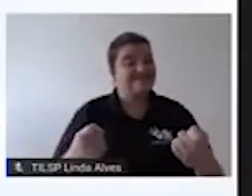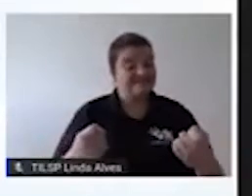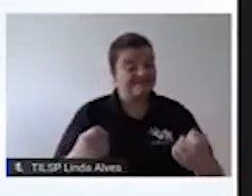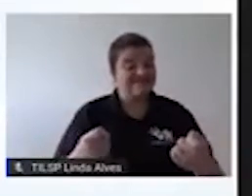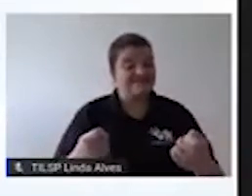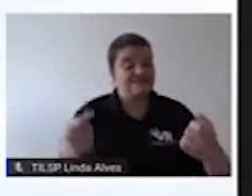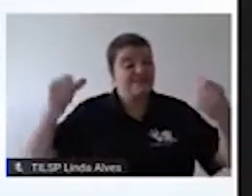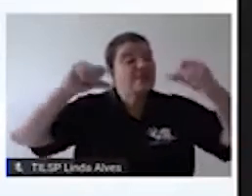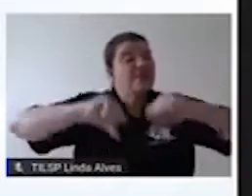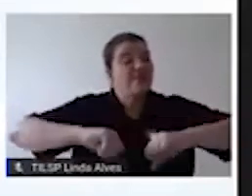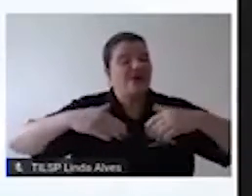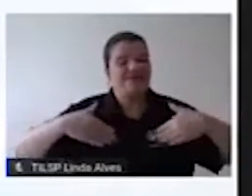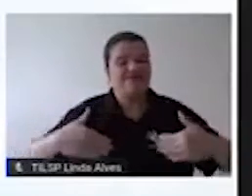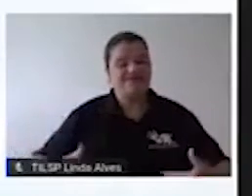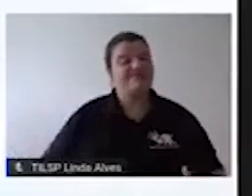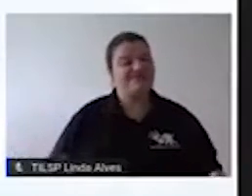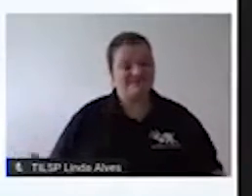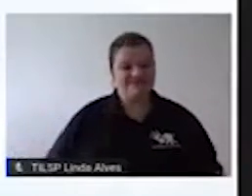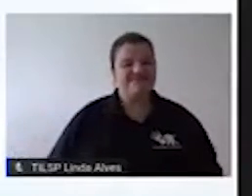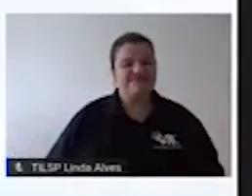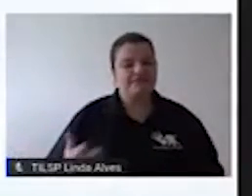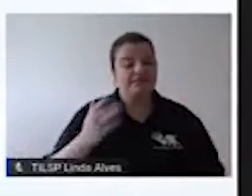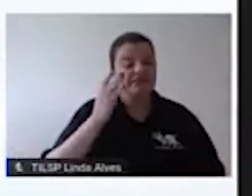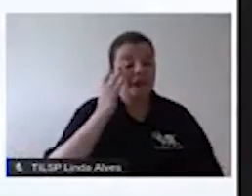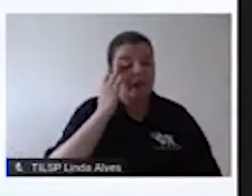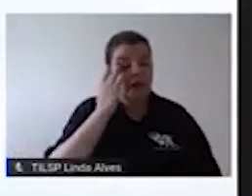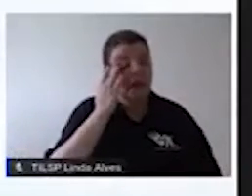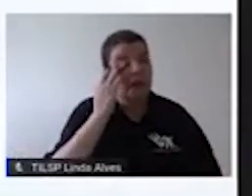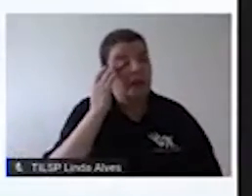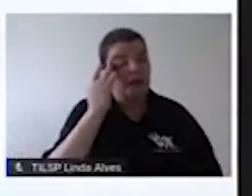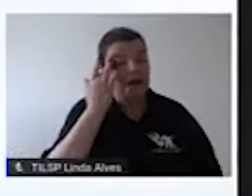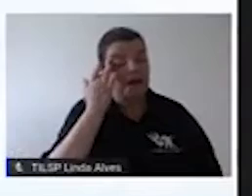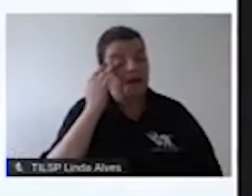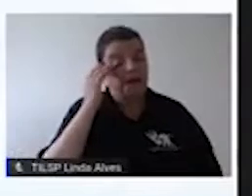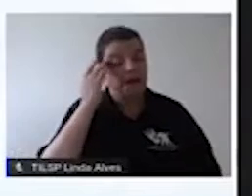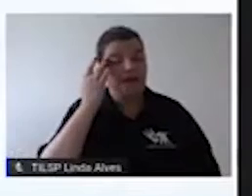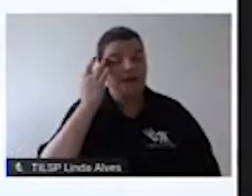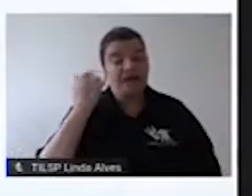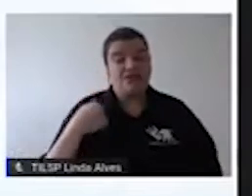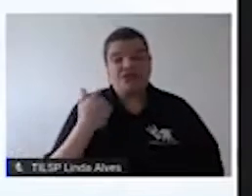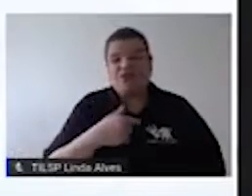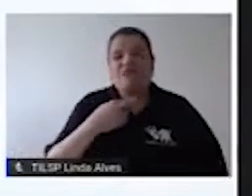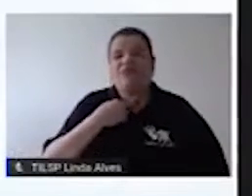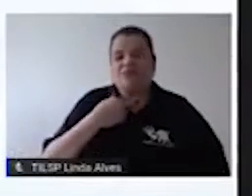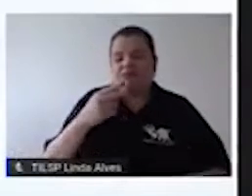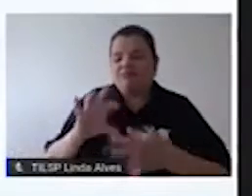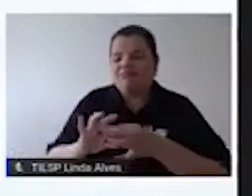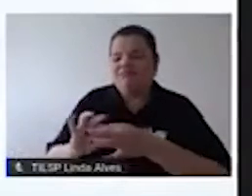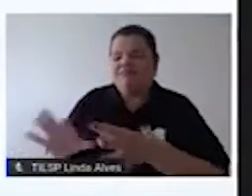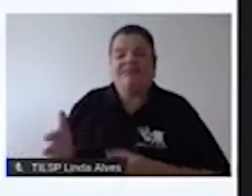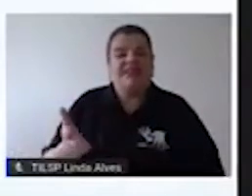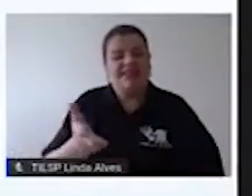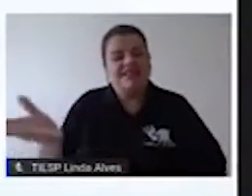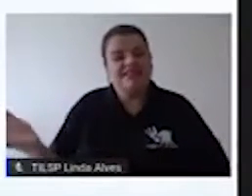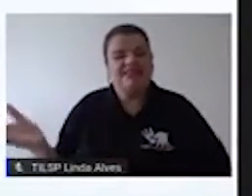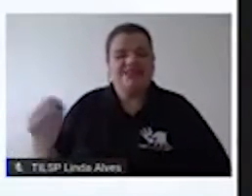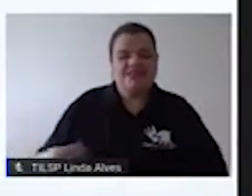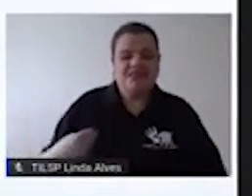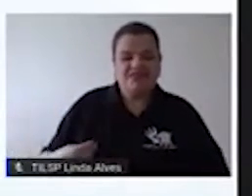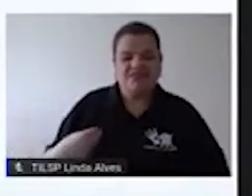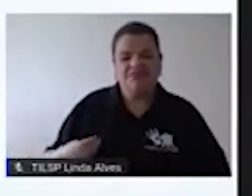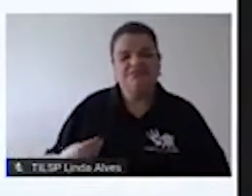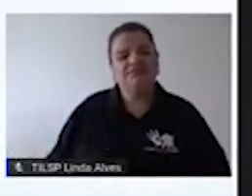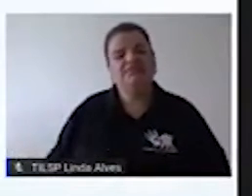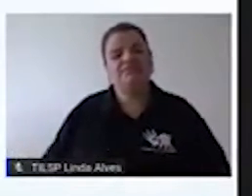meios, né? E tudo isso é um condicionante de violência, né? Que essa mulher vai vivendo. Essa